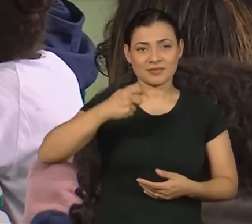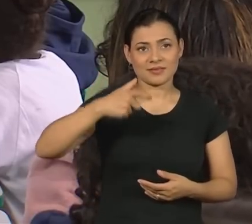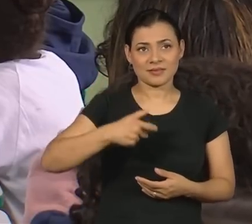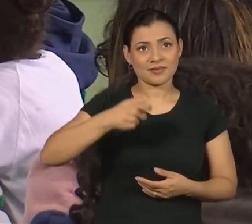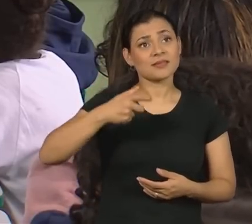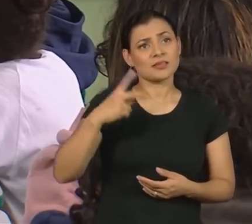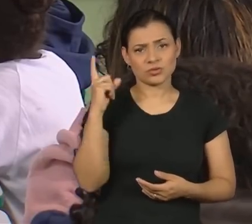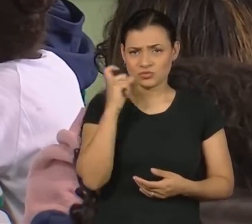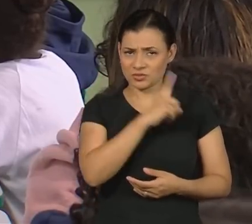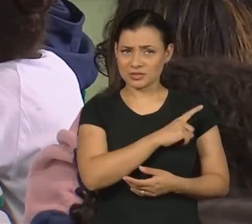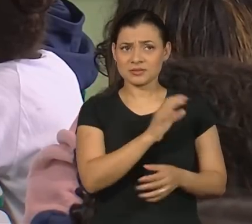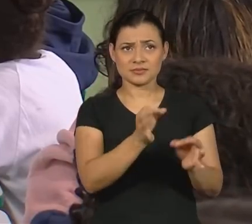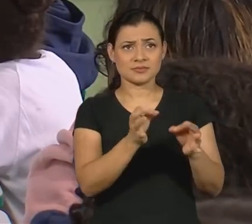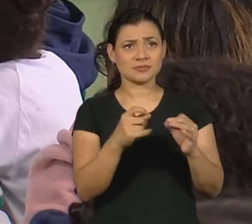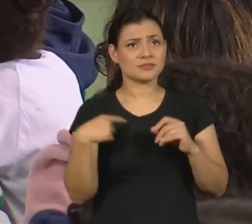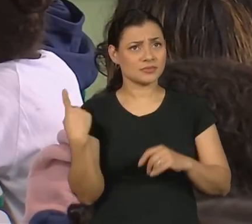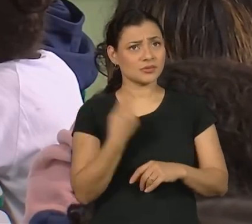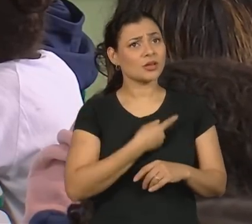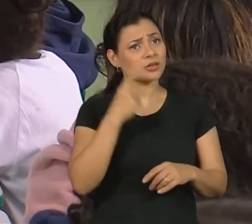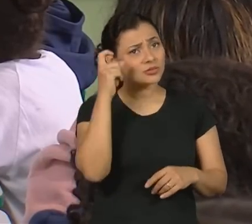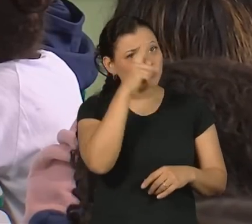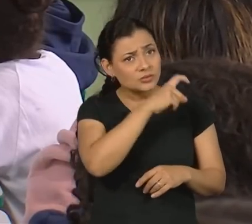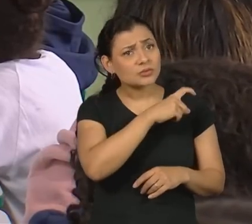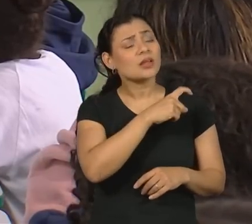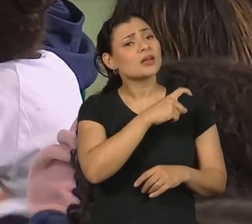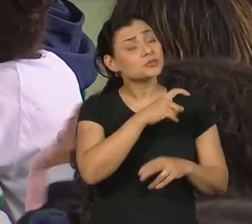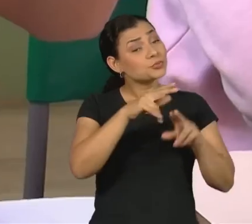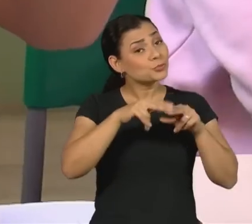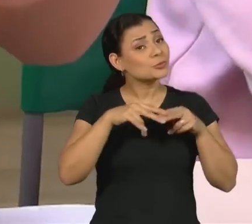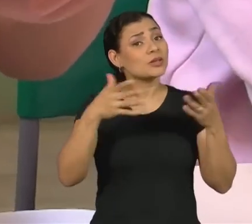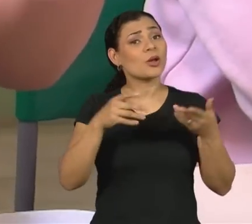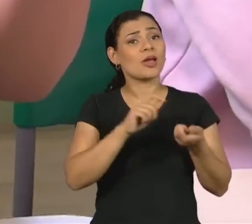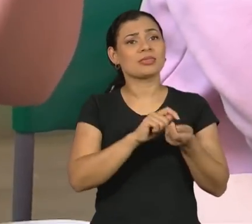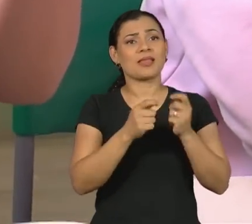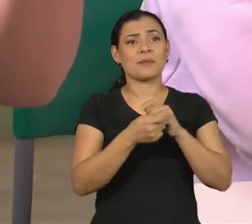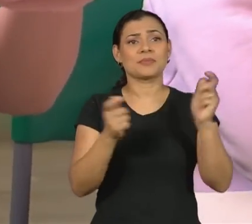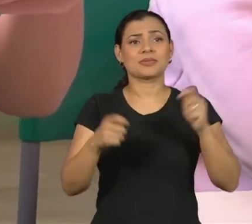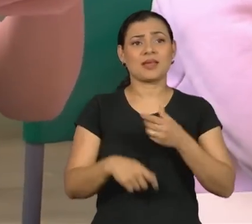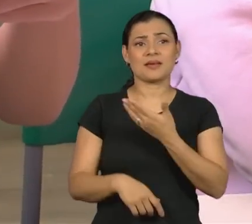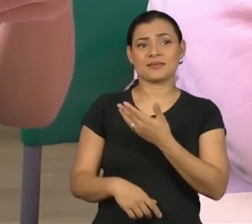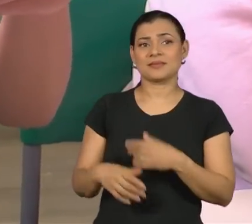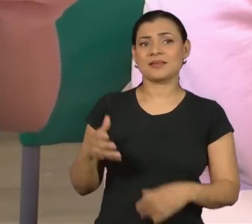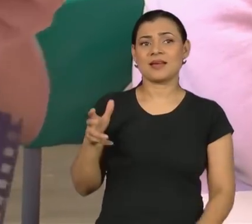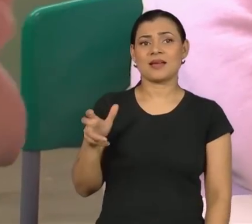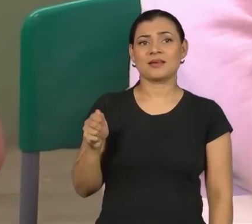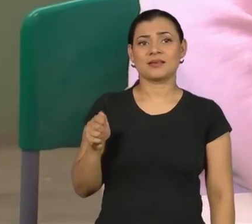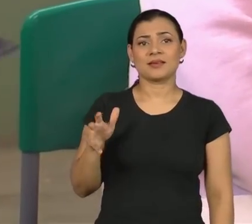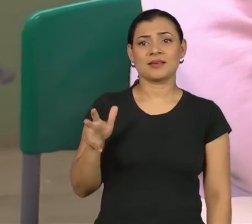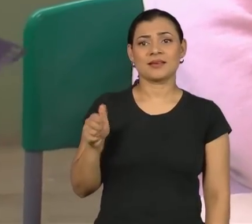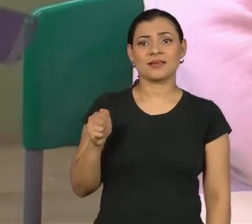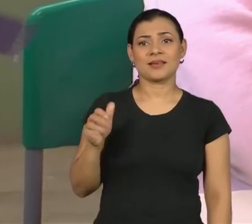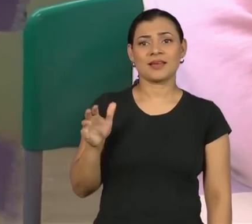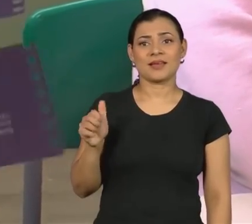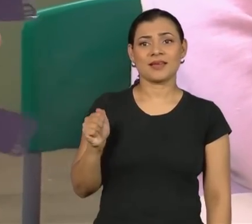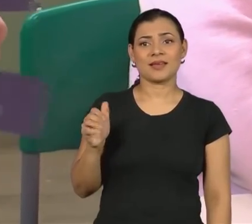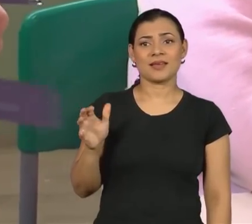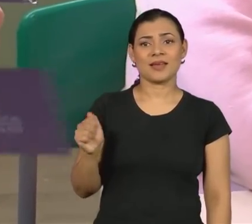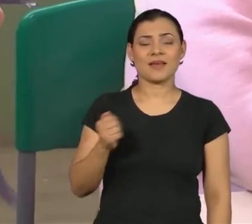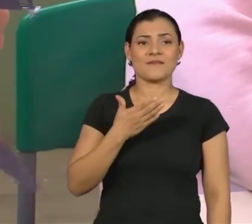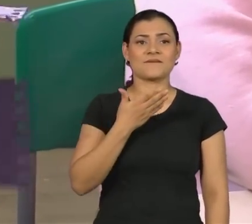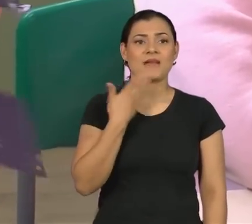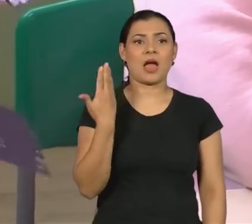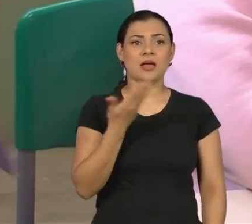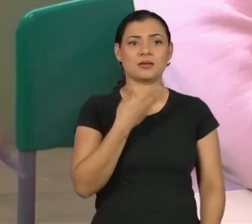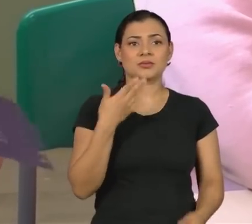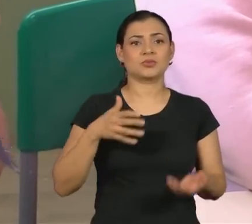é difícil, né? Todos nós tivemos um pouco de dificuldade. A tesoura mola, ela tem essa adaptação que facilita,